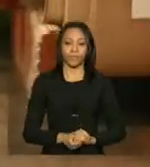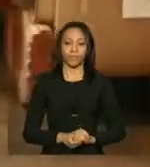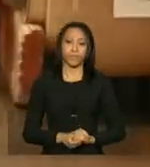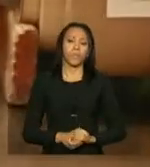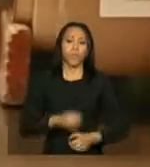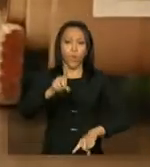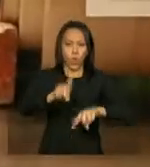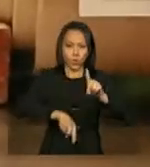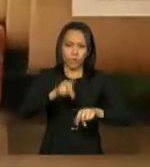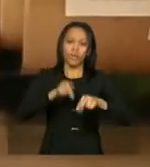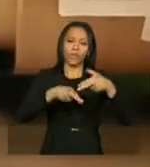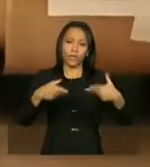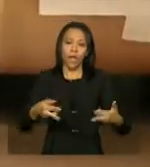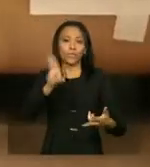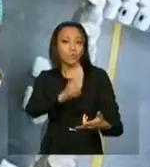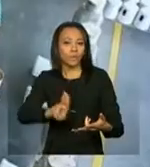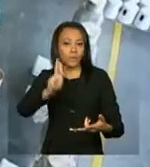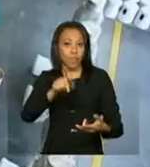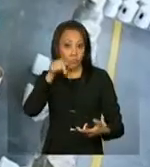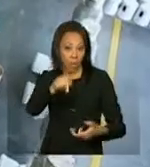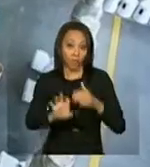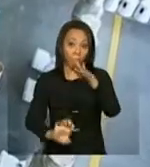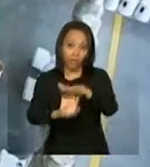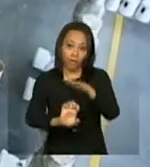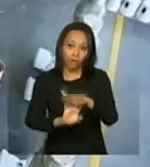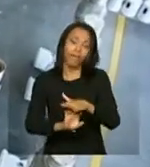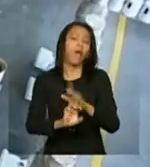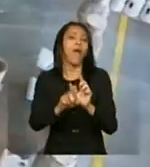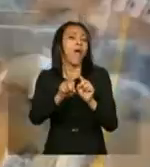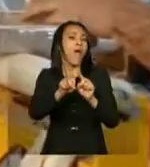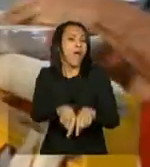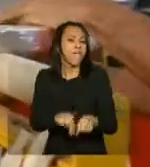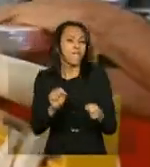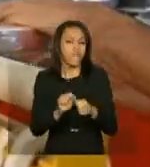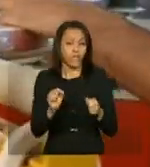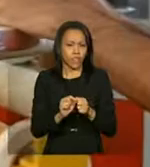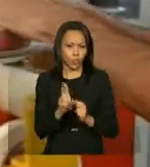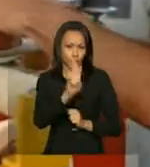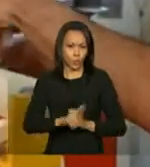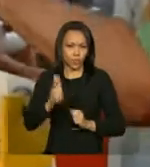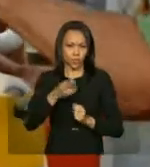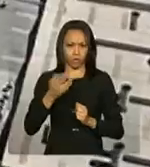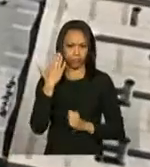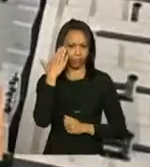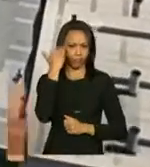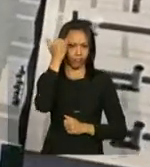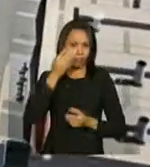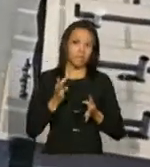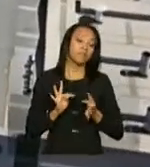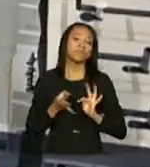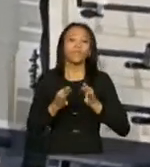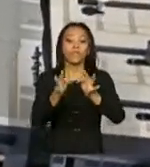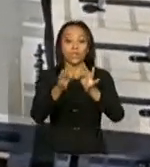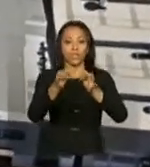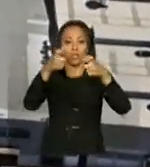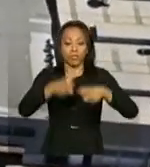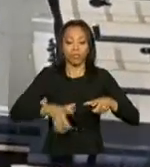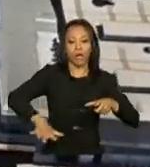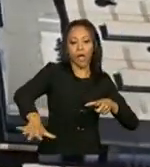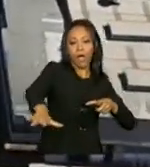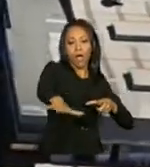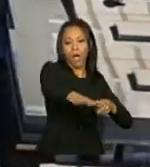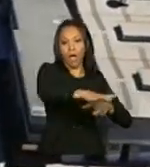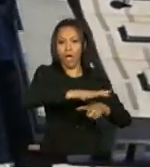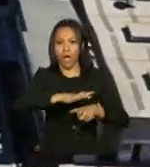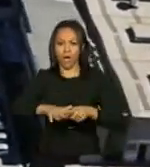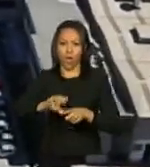Os equipamentos fornecidos pela Baltô são produzidos em um moderno complexo industrial, que ocupa uma área construída de